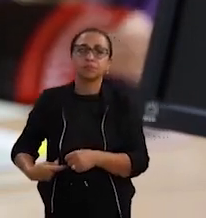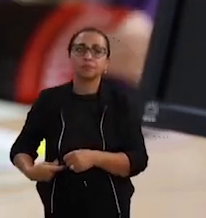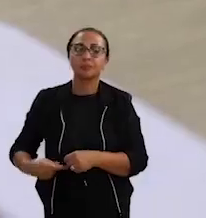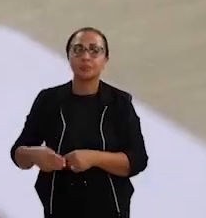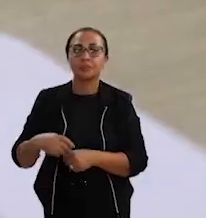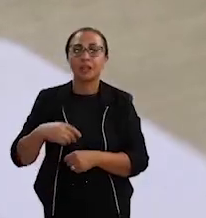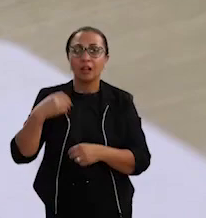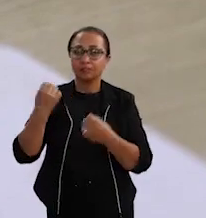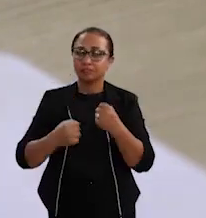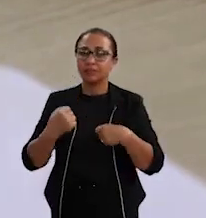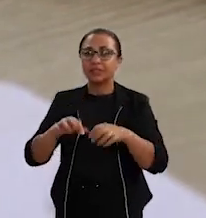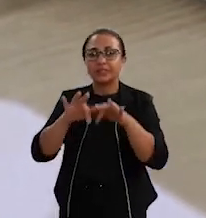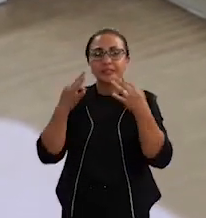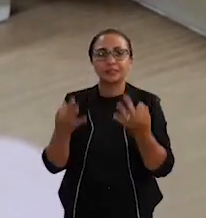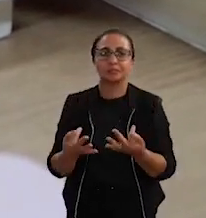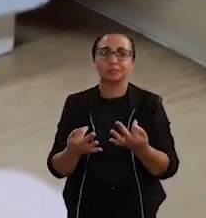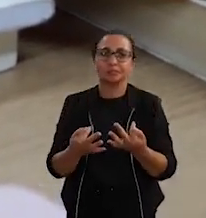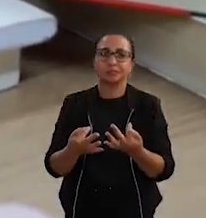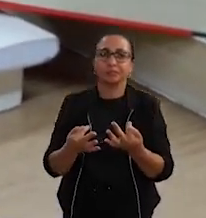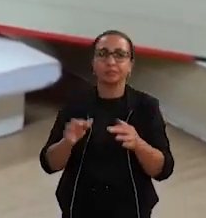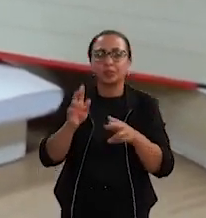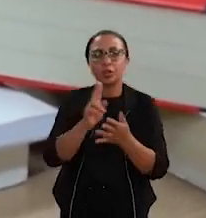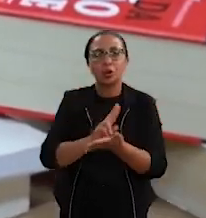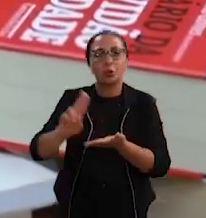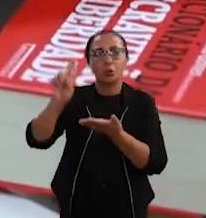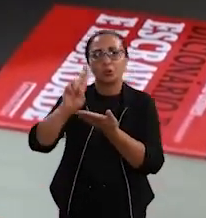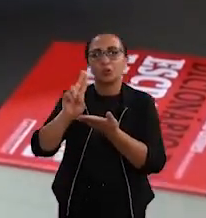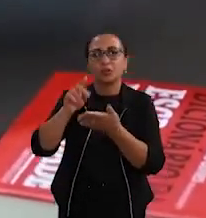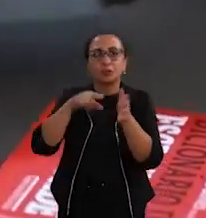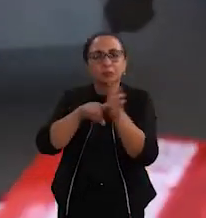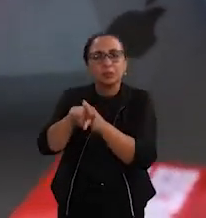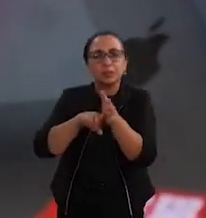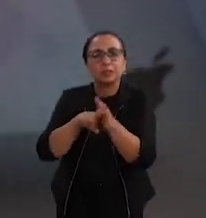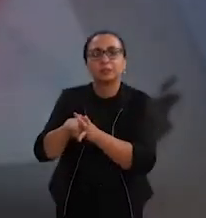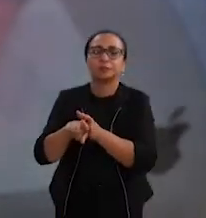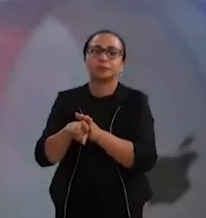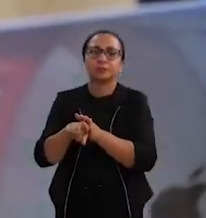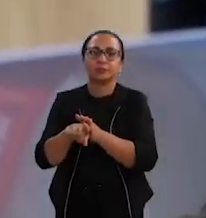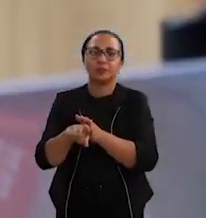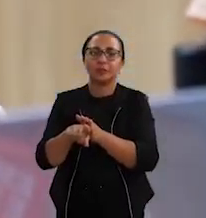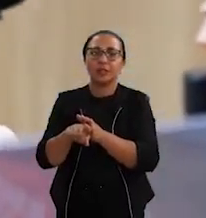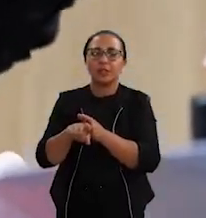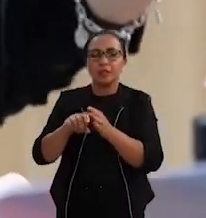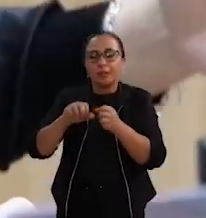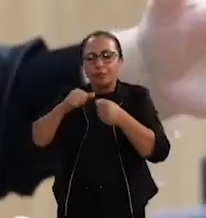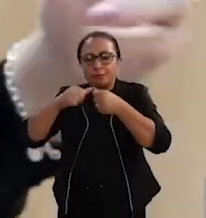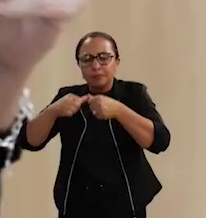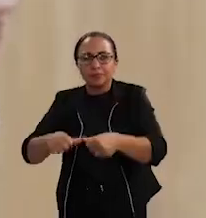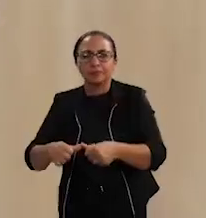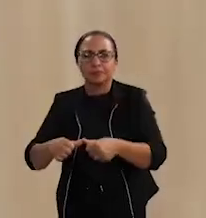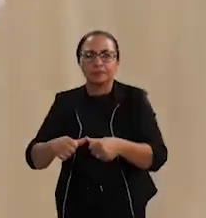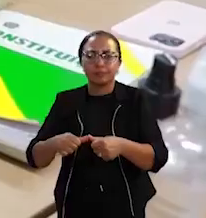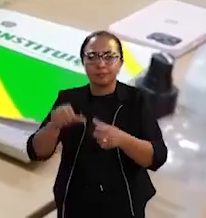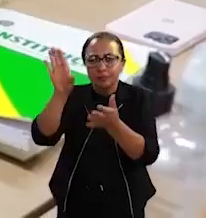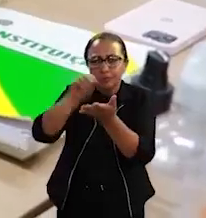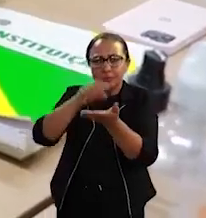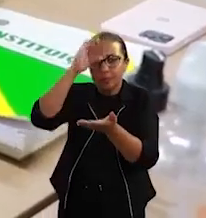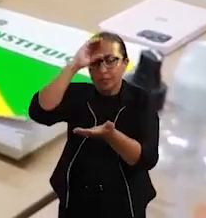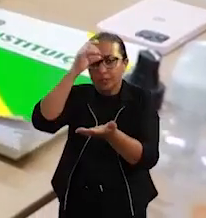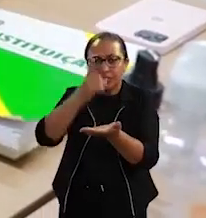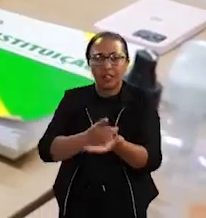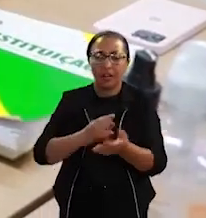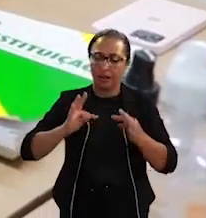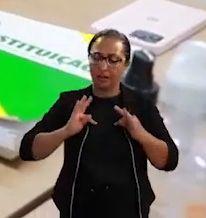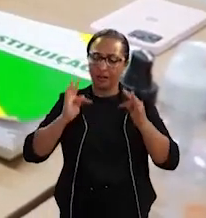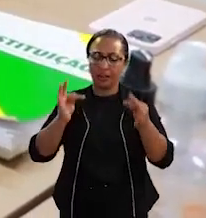pública. Então, seria relativamente simples a universidade, o pesquisador, se arvorar das